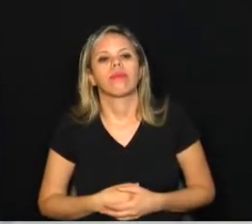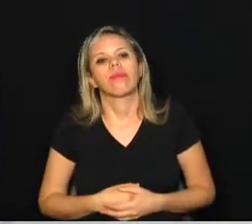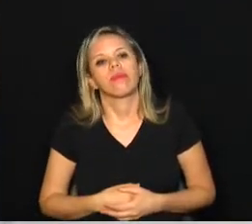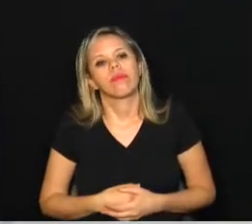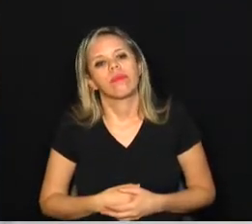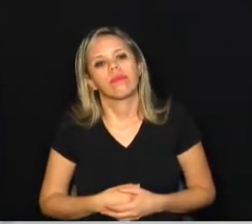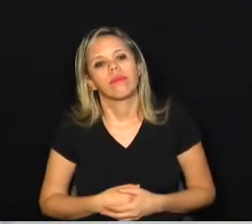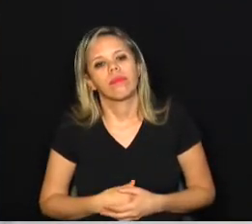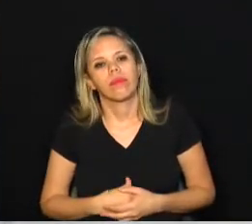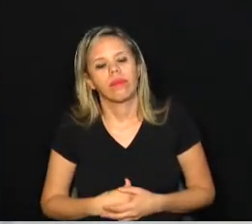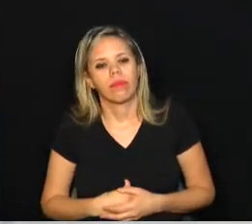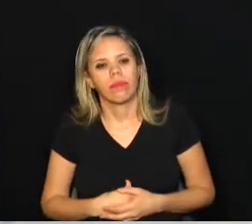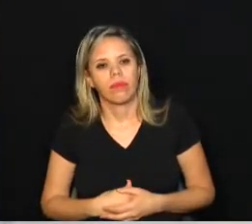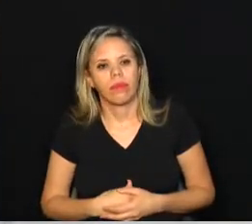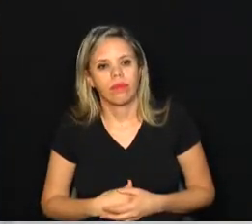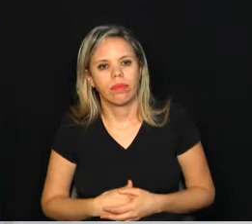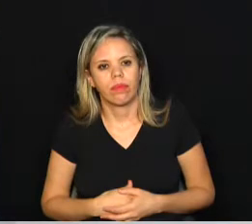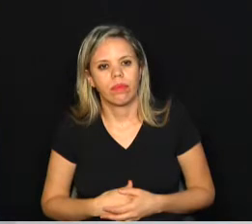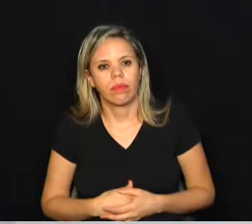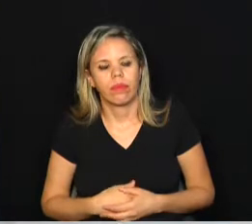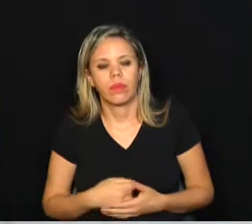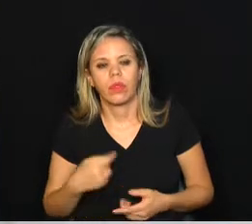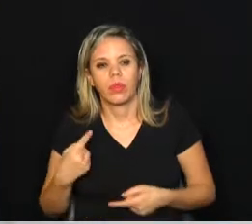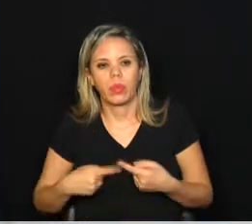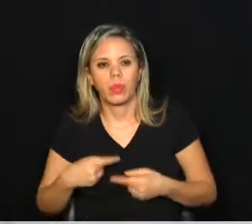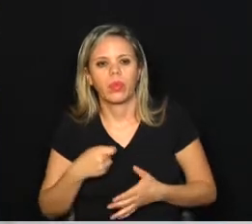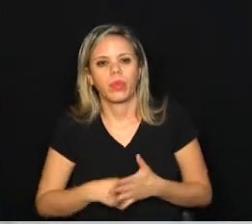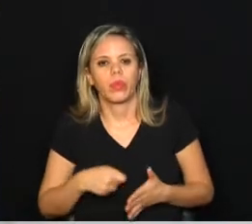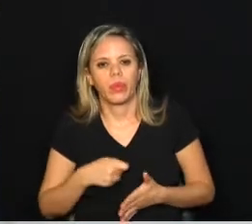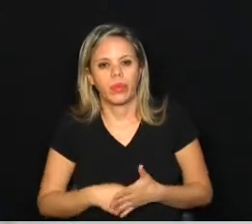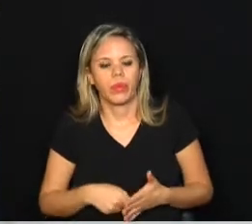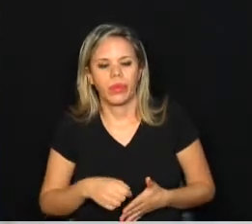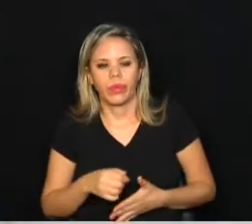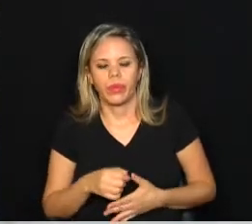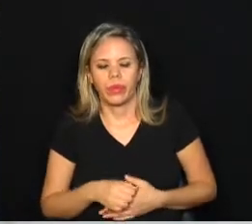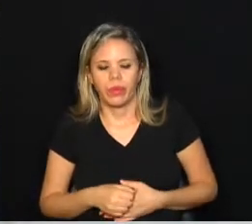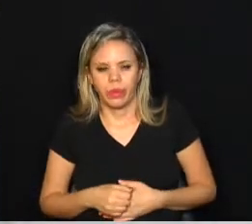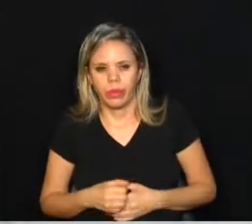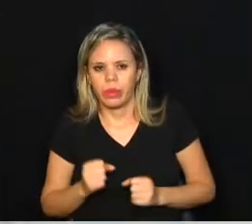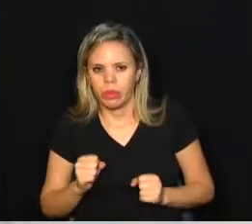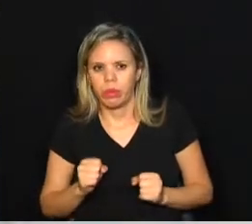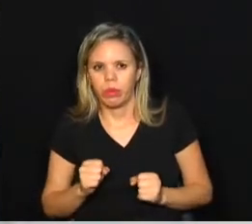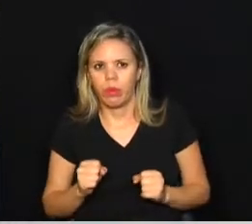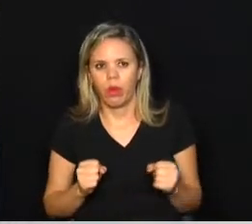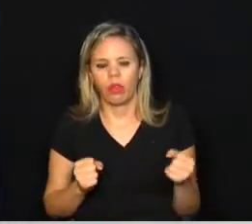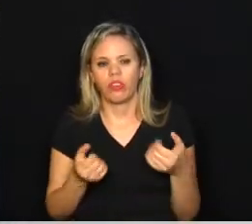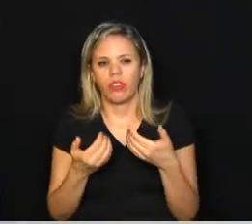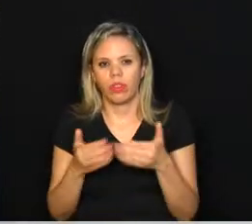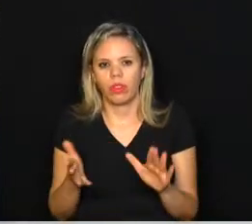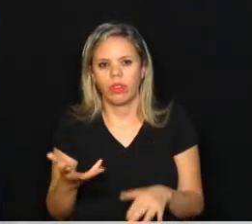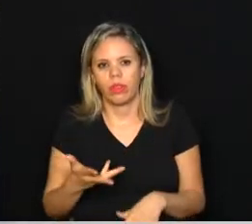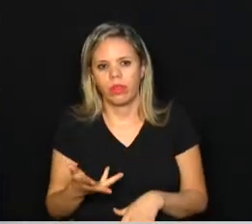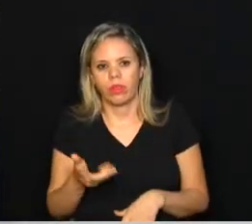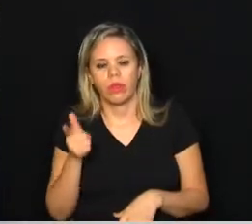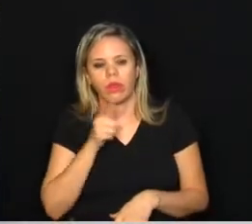Olha, uma política, né, que a gente possa estar democratizando mais